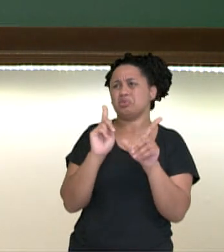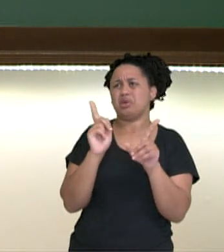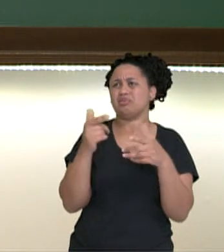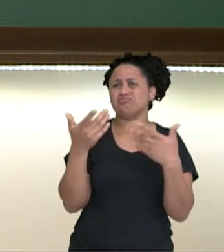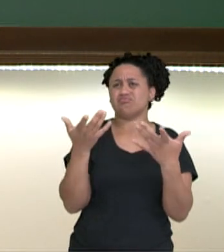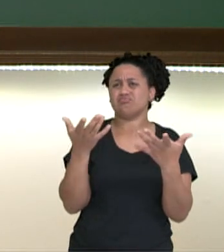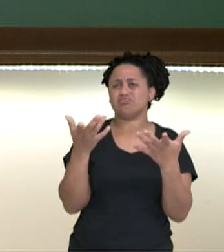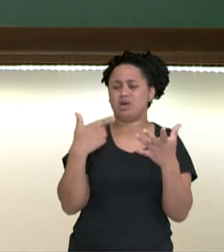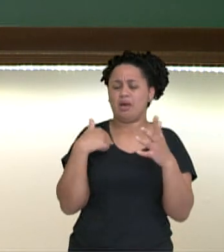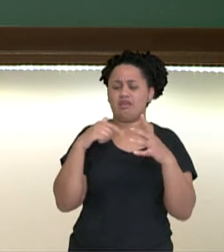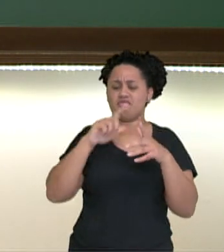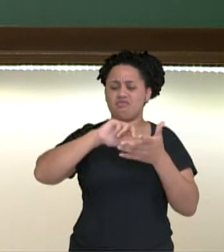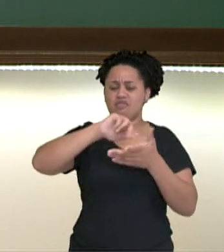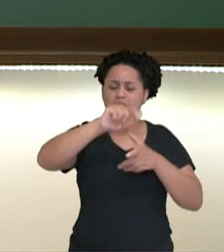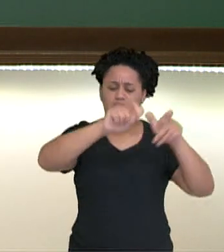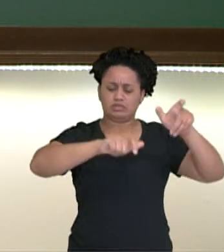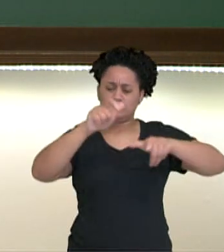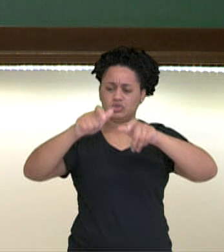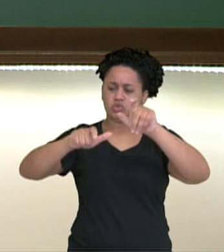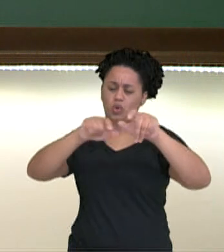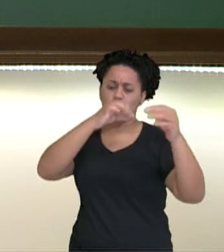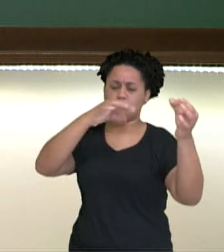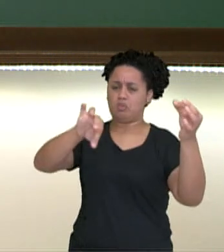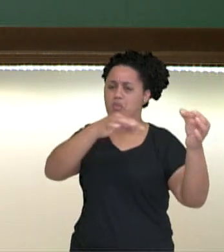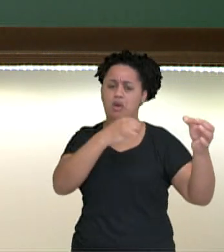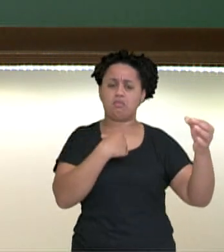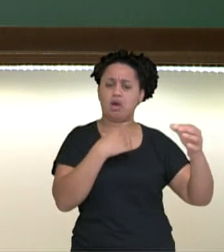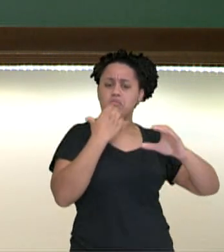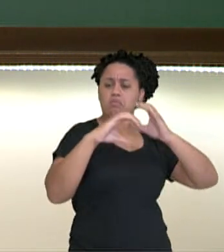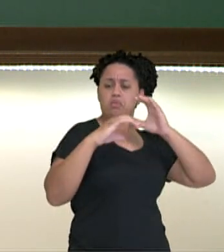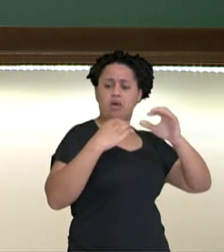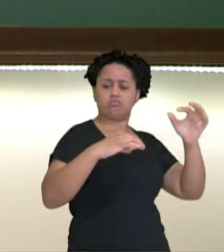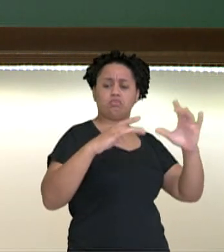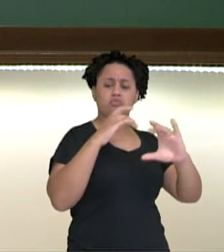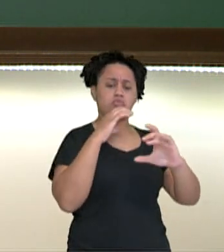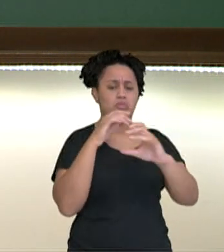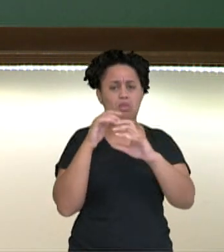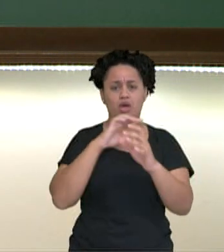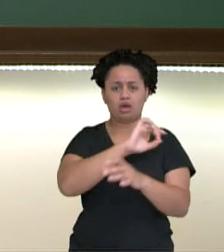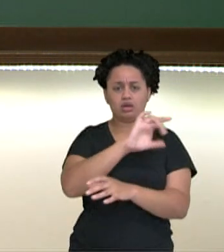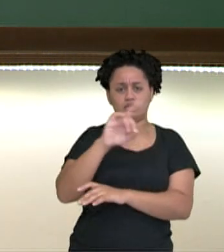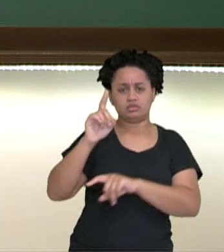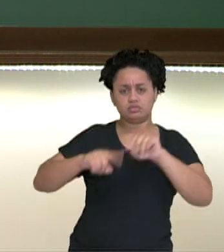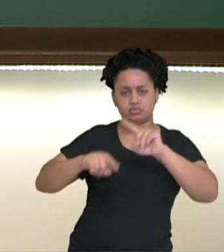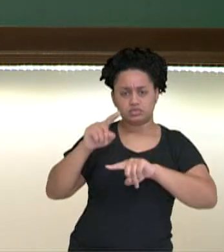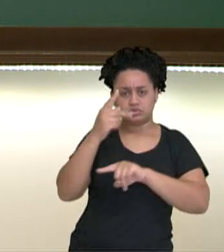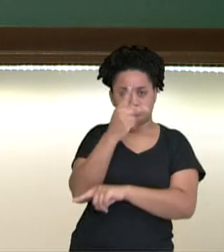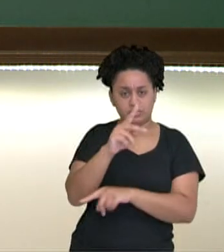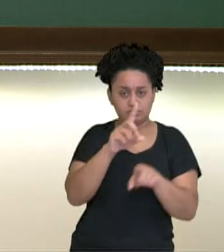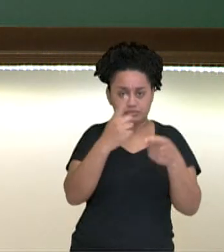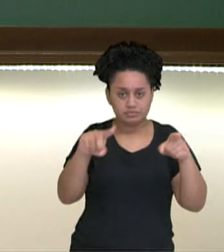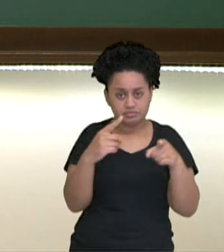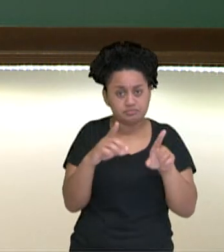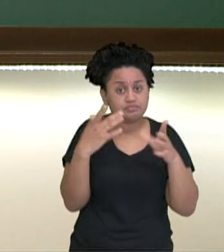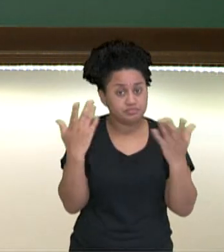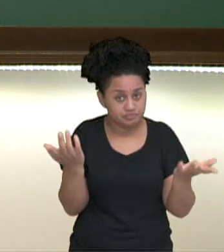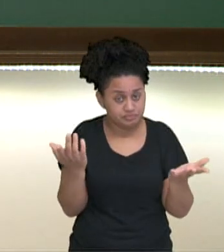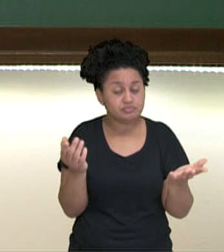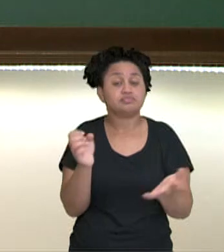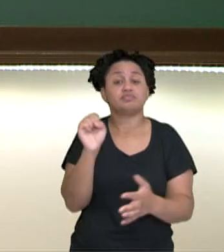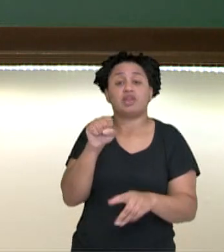um monte de músicos reunidos tocando cada um seu instrumento musical? Pois é. Mas antes